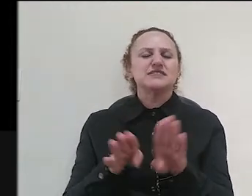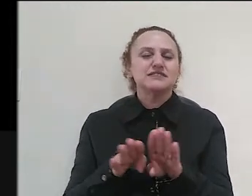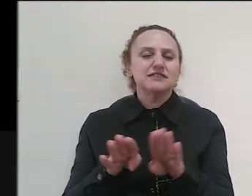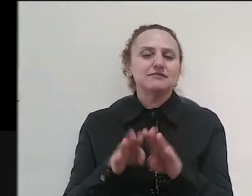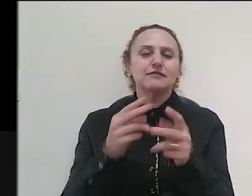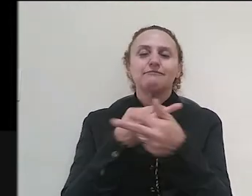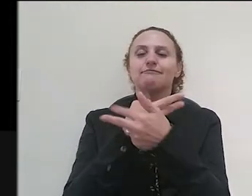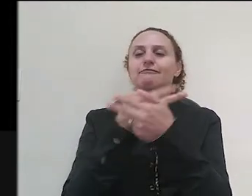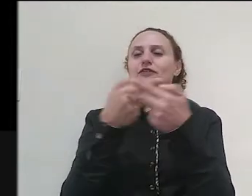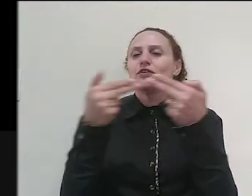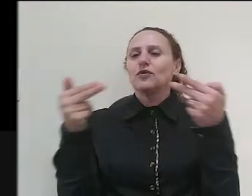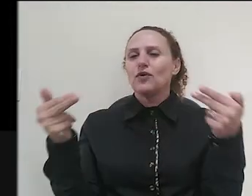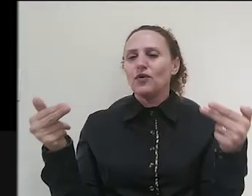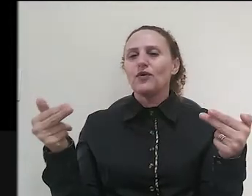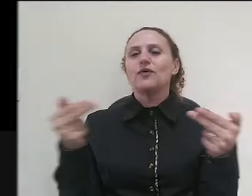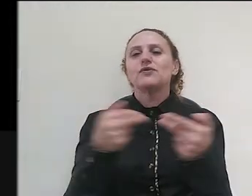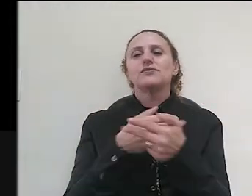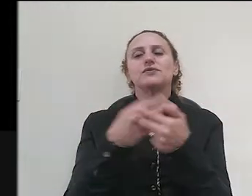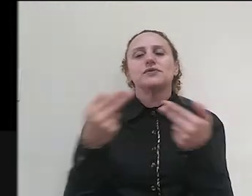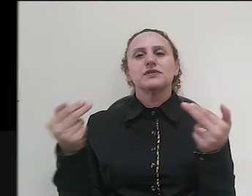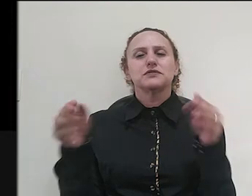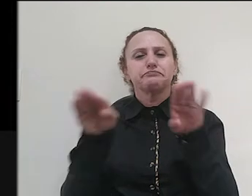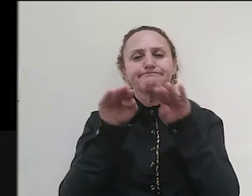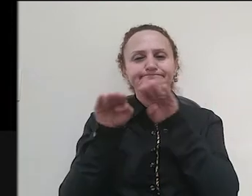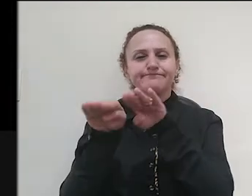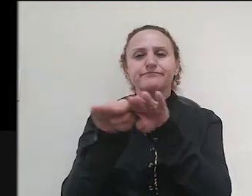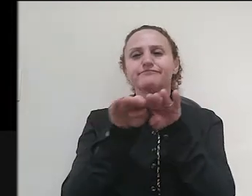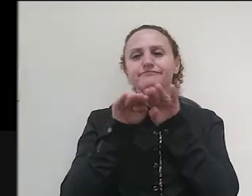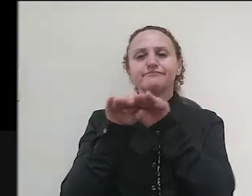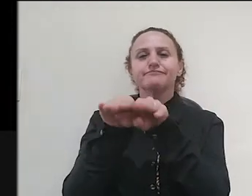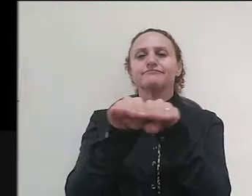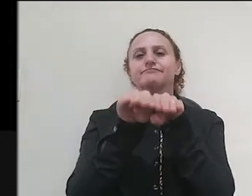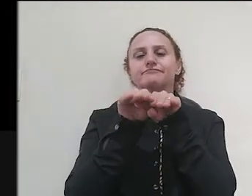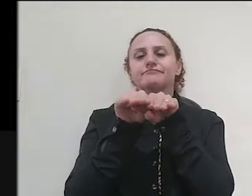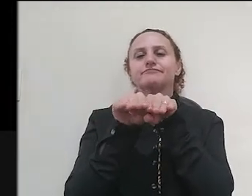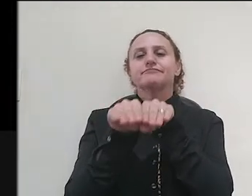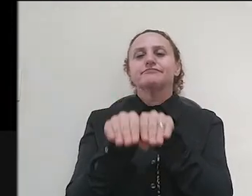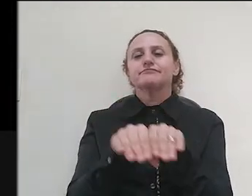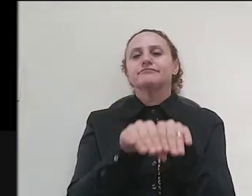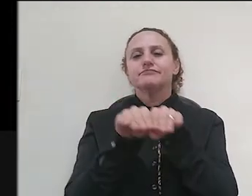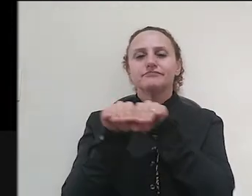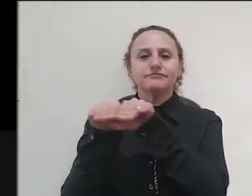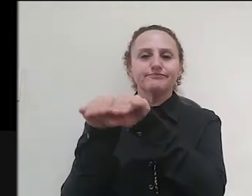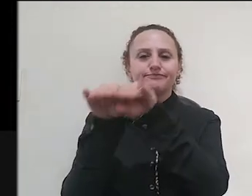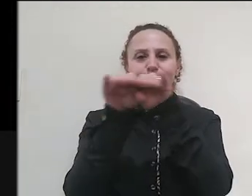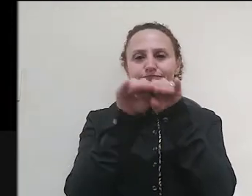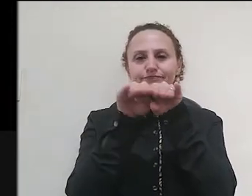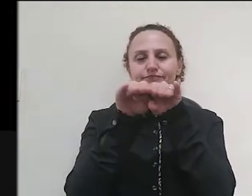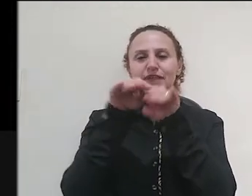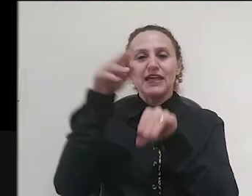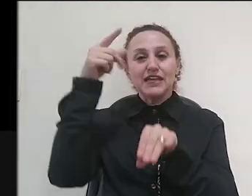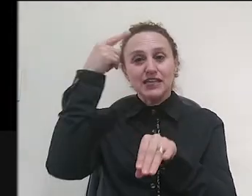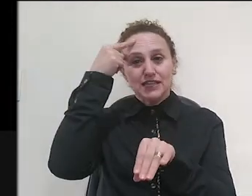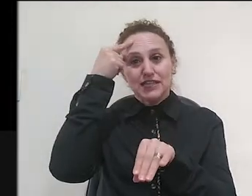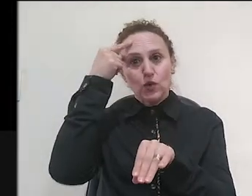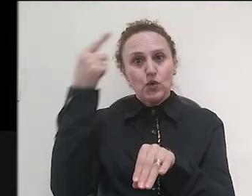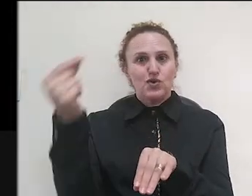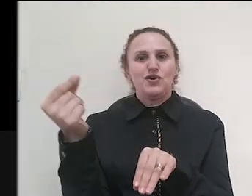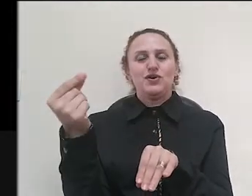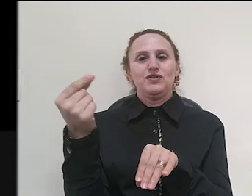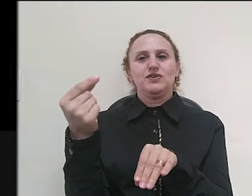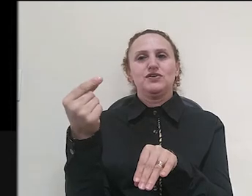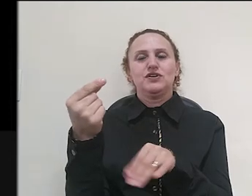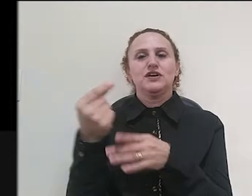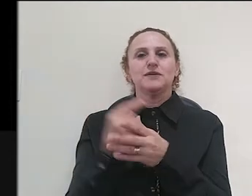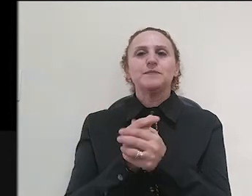muitos oxímoros, paradoxos. E essa dualidade dialógica, uma tentativa de misturar o racionalismo renascentista, que